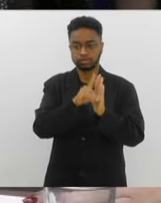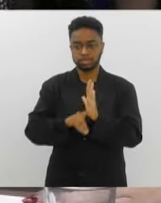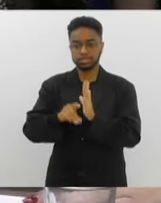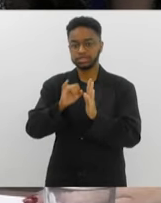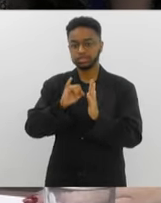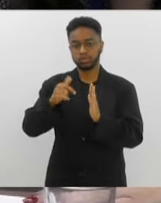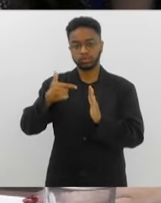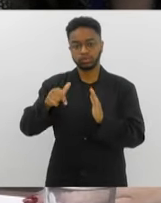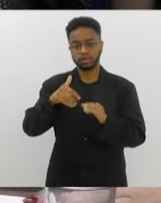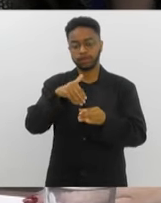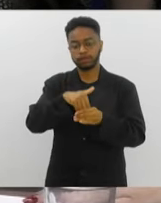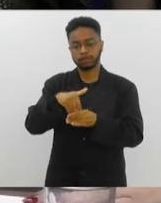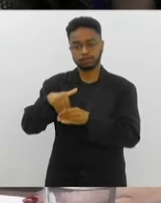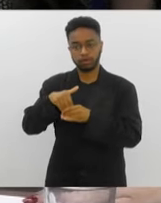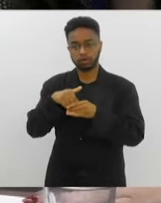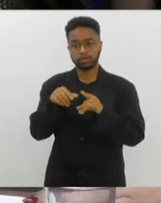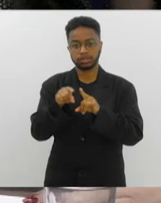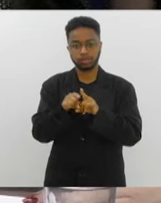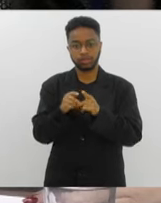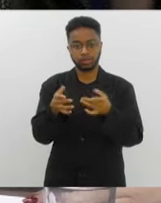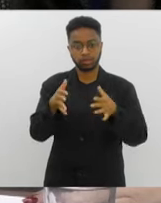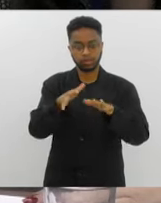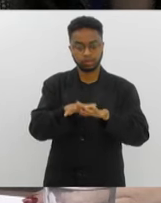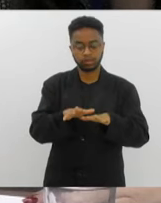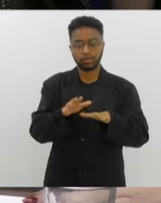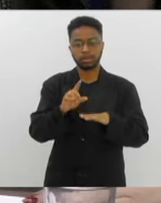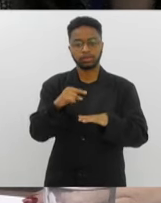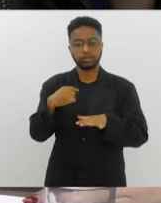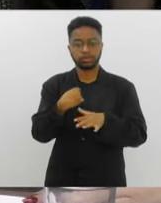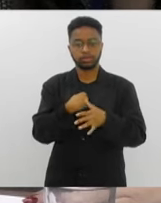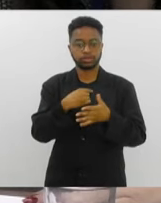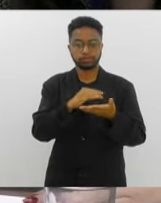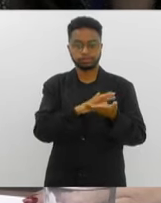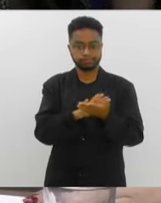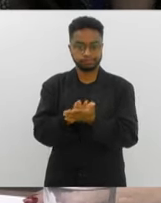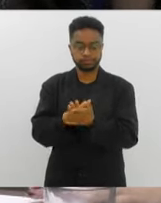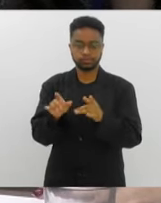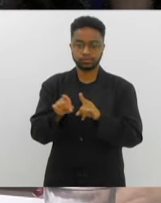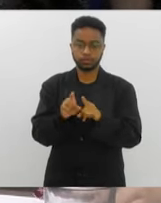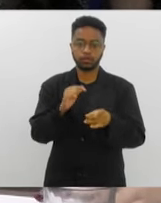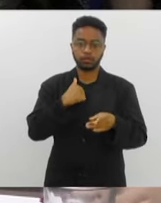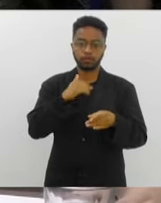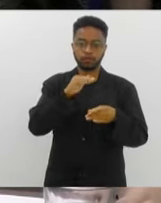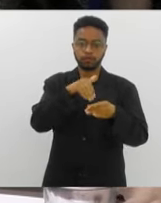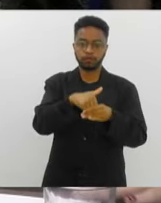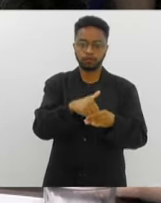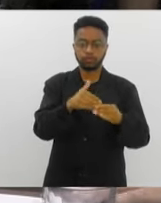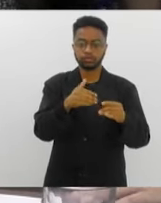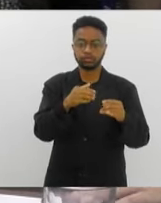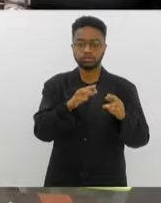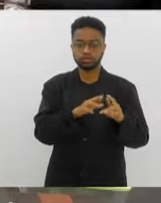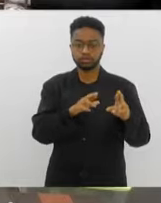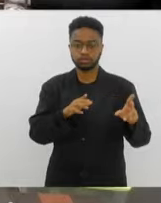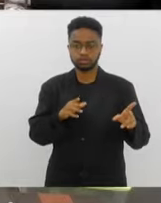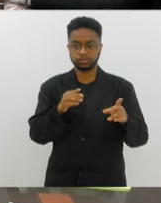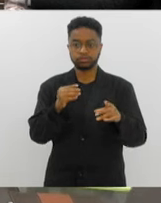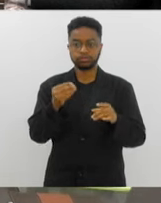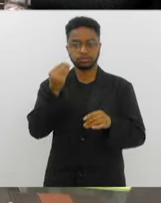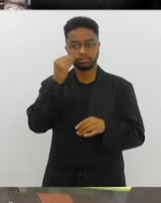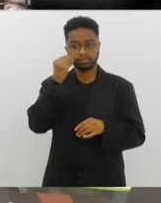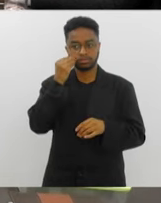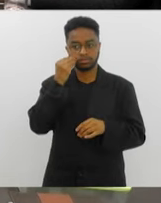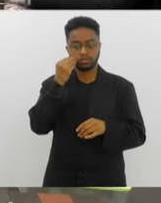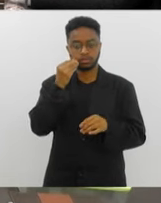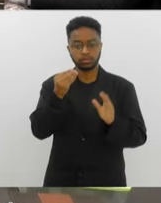e completamente inclusivas seria estrangulado. Então, já adiantando aqui, abrindo voto divergente pela juridicidade. Só para